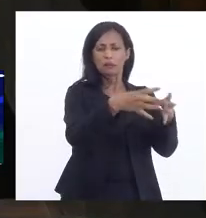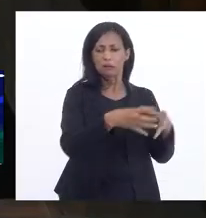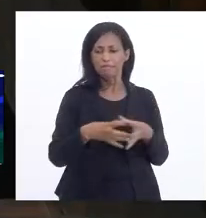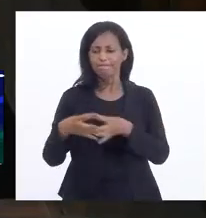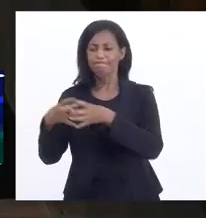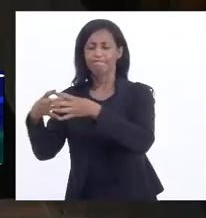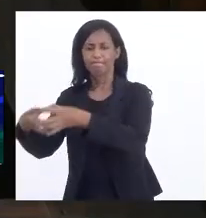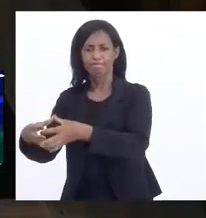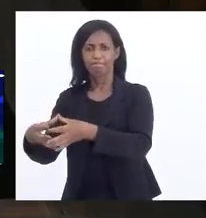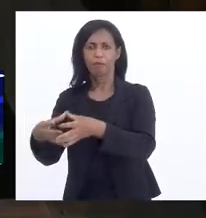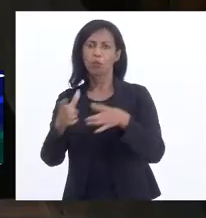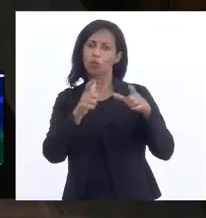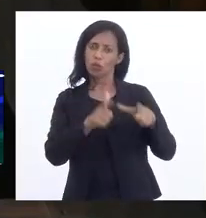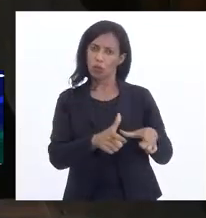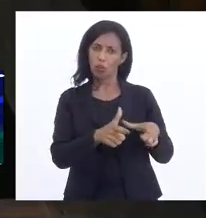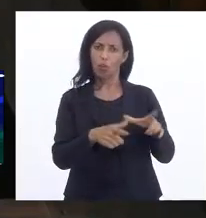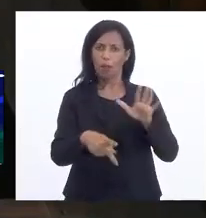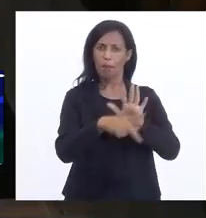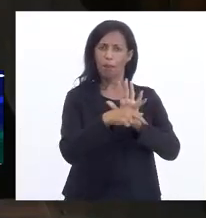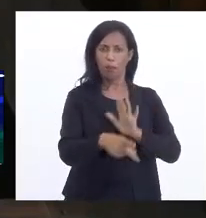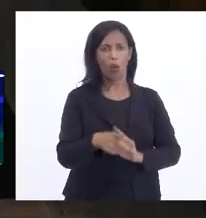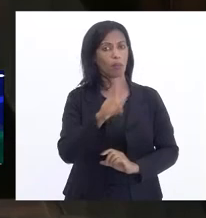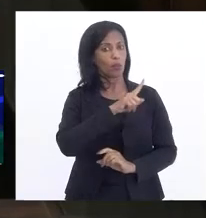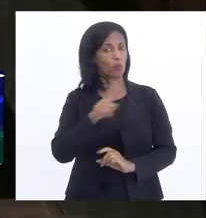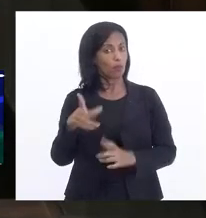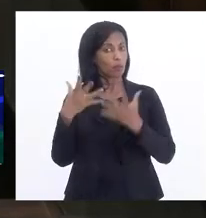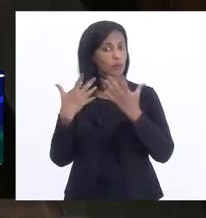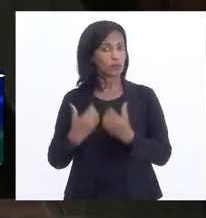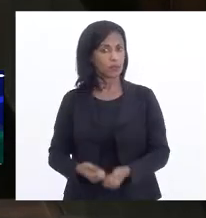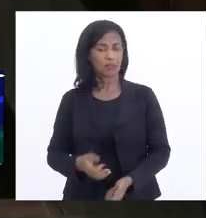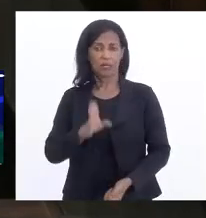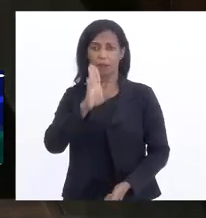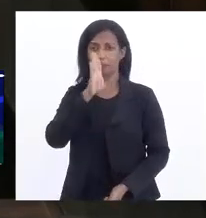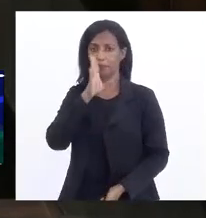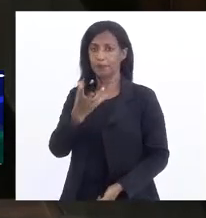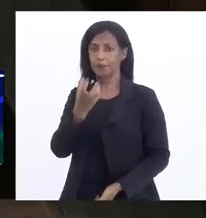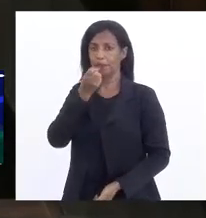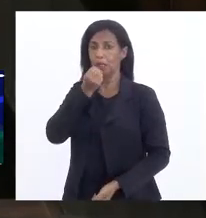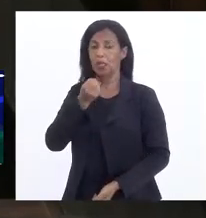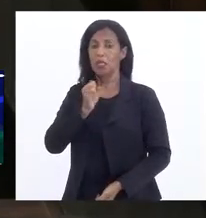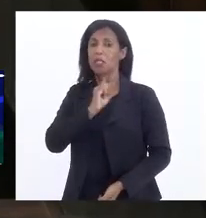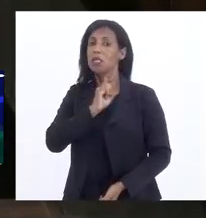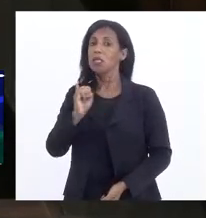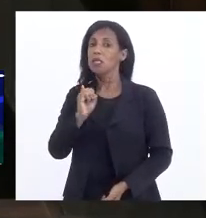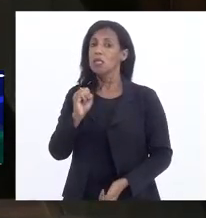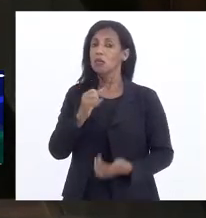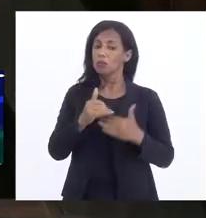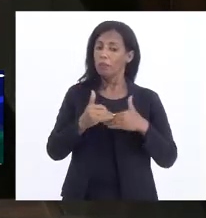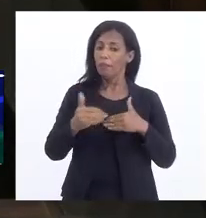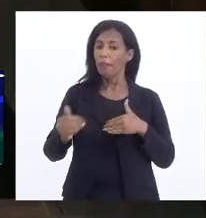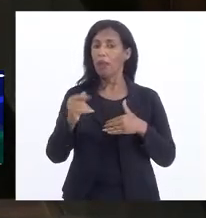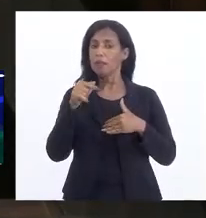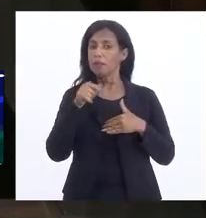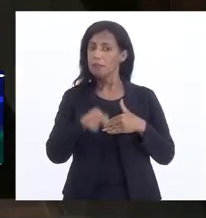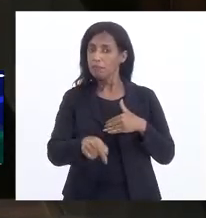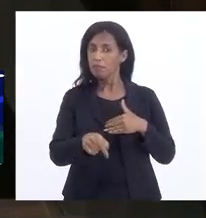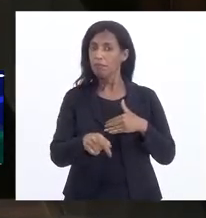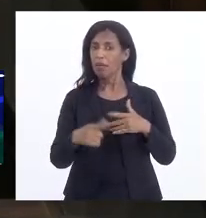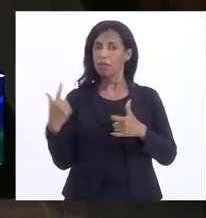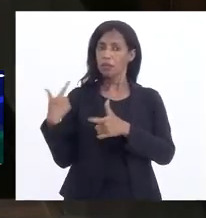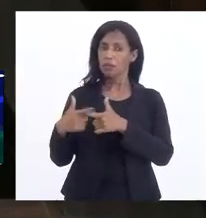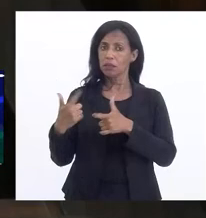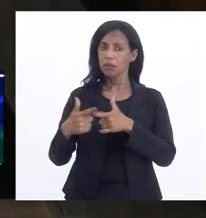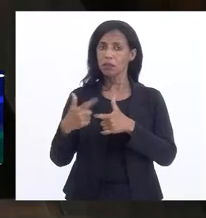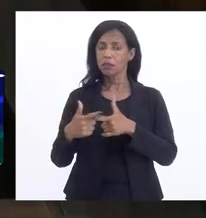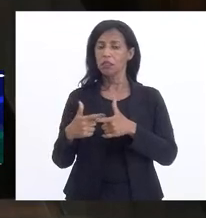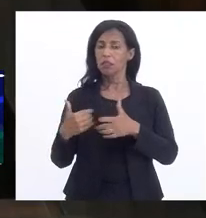seus territórios originais, e nós não vamos admitir, em silêncio, que isso passe, que mais essa boiada